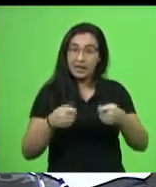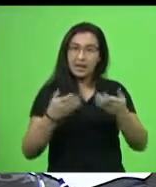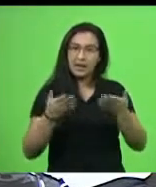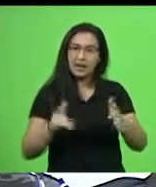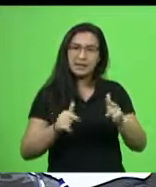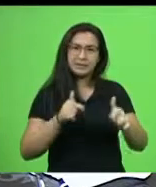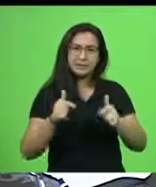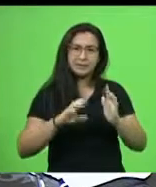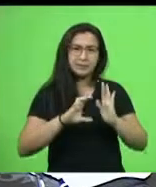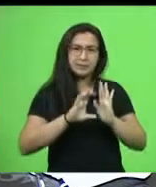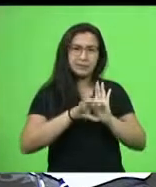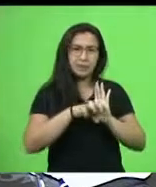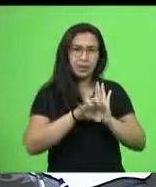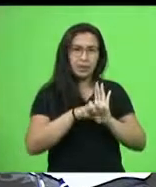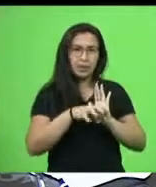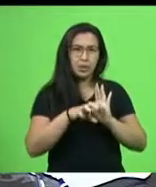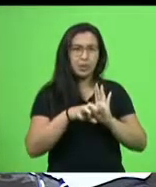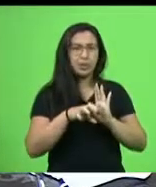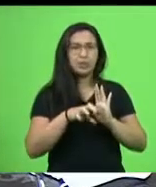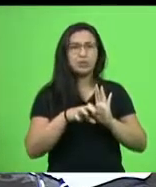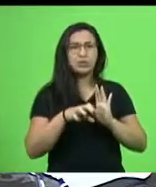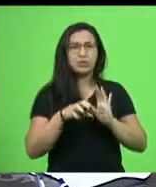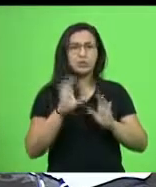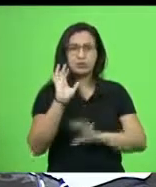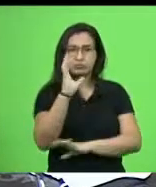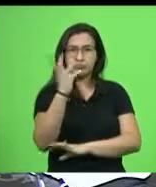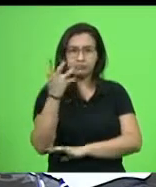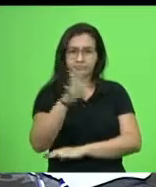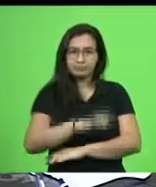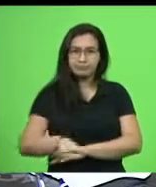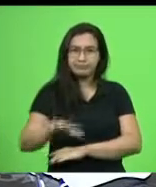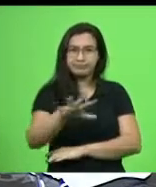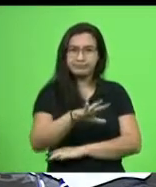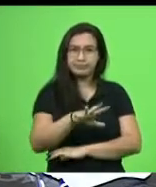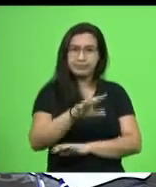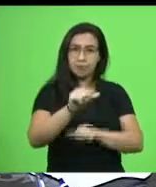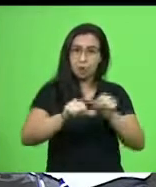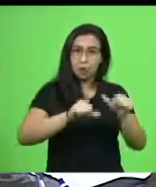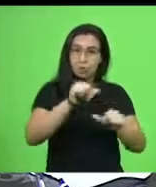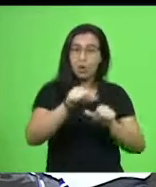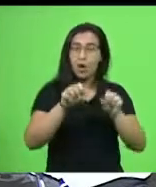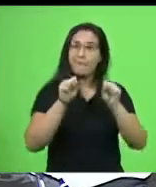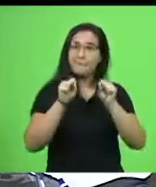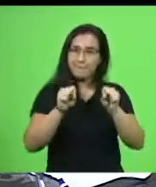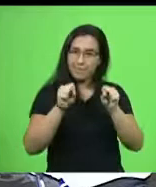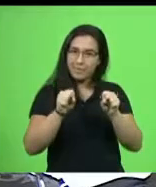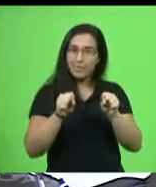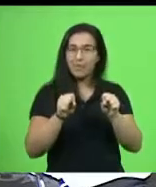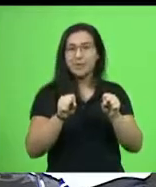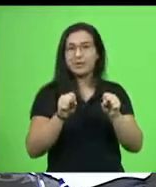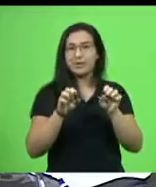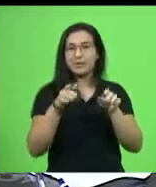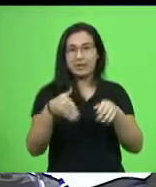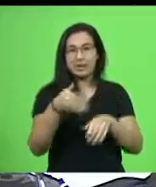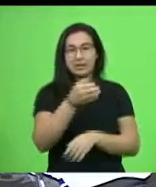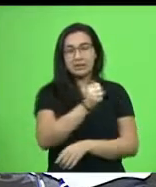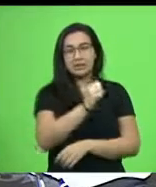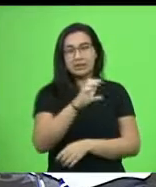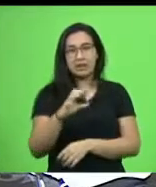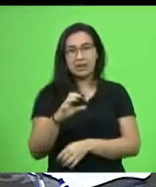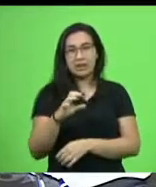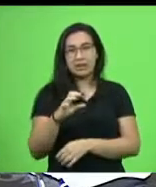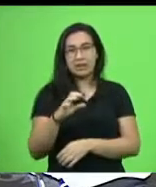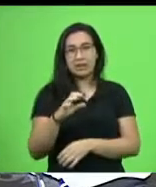código ambiental devidamente revisado. Tenho certeza que Santa Catarina poderá dar o necessário salto